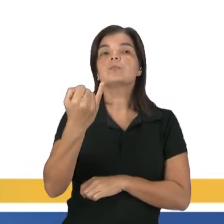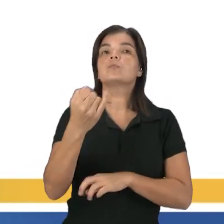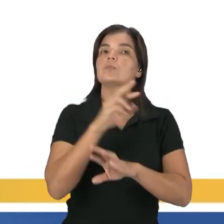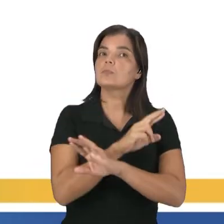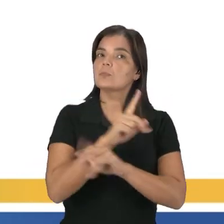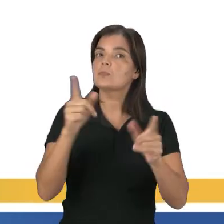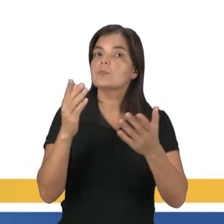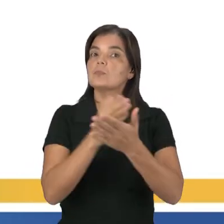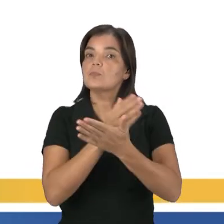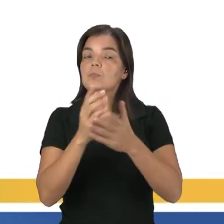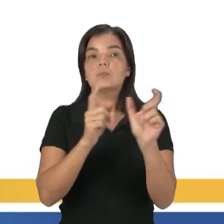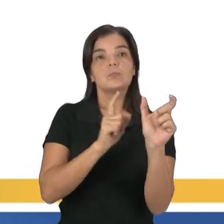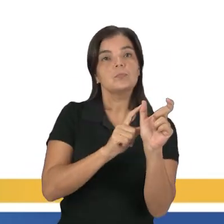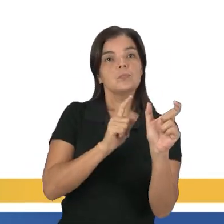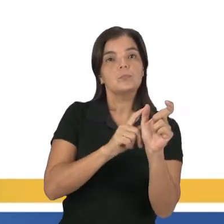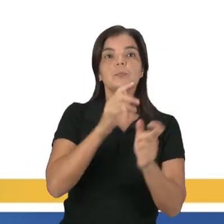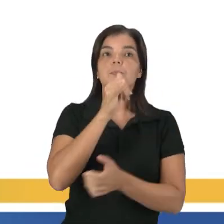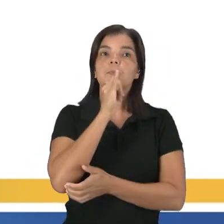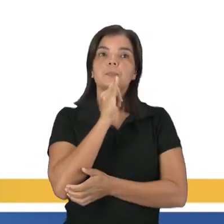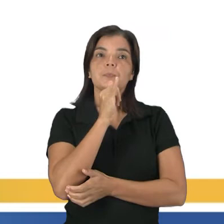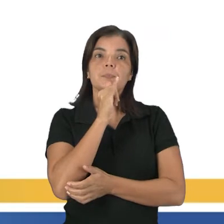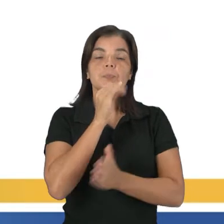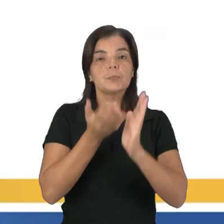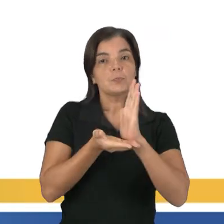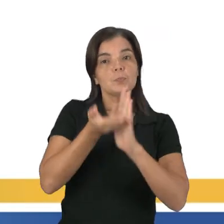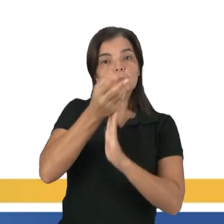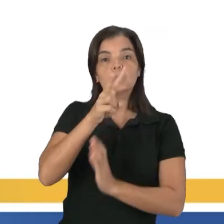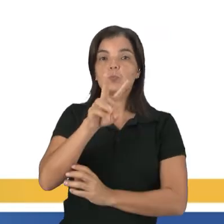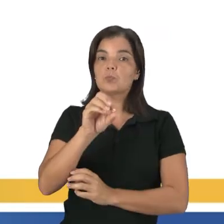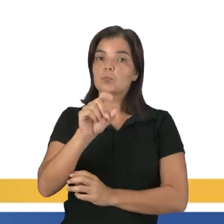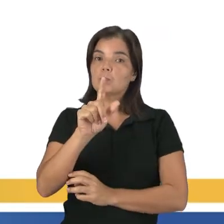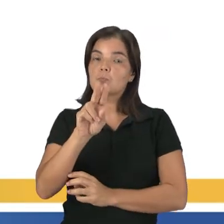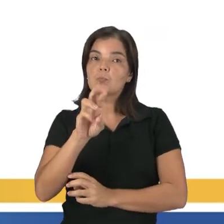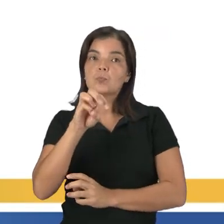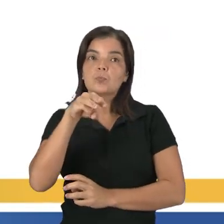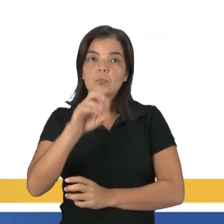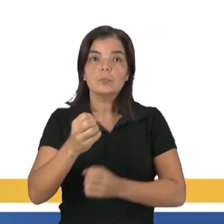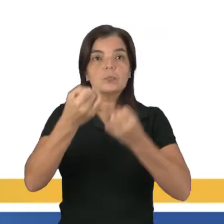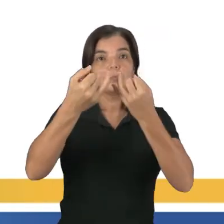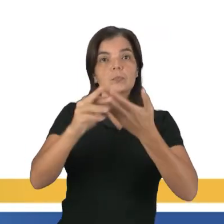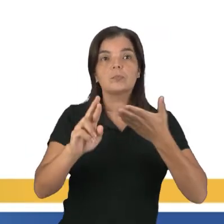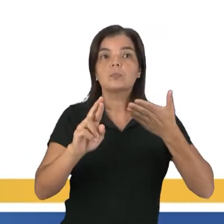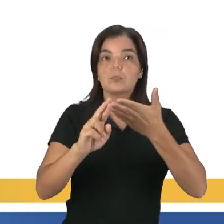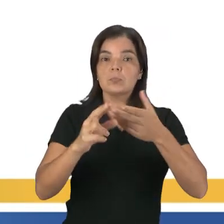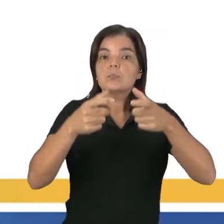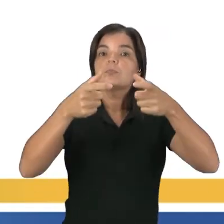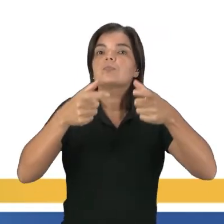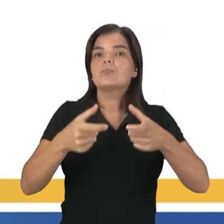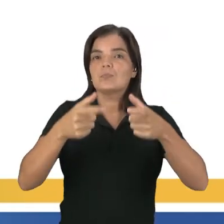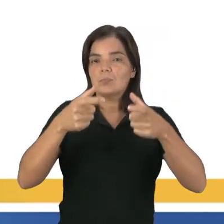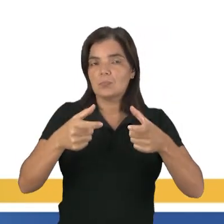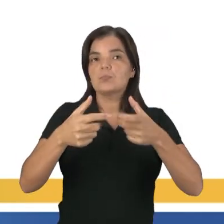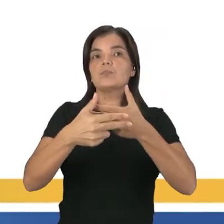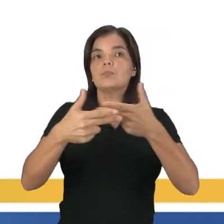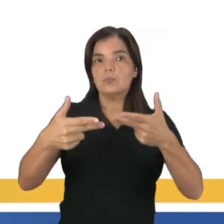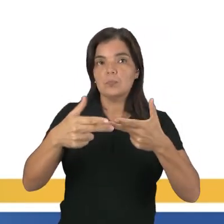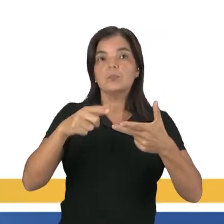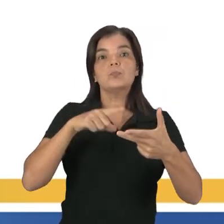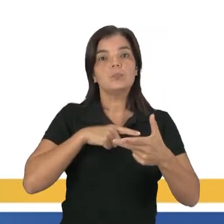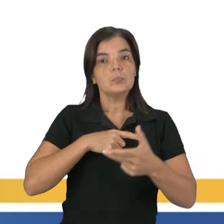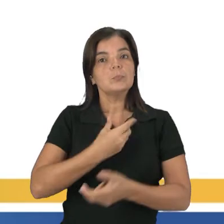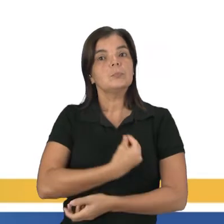a distinção entre alguns termos. Por exemplo, né? Quando falamos volume, estamos referindo ao espaço que o